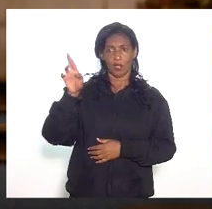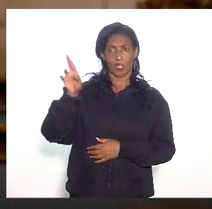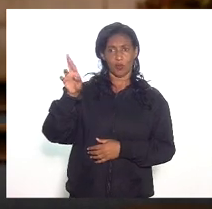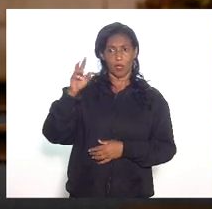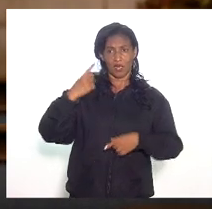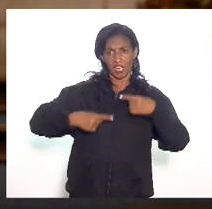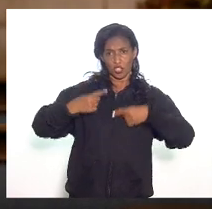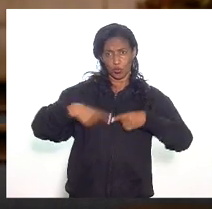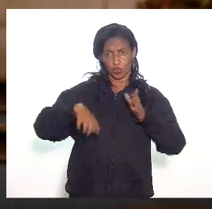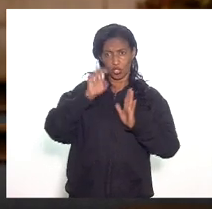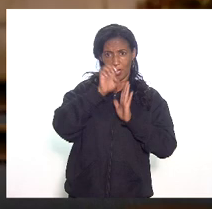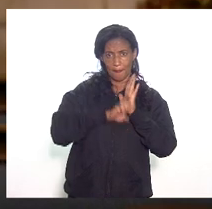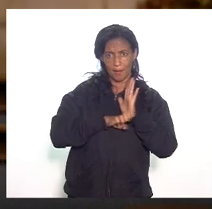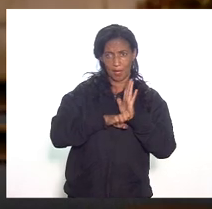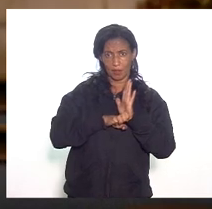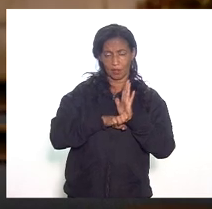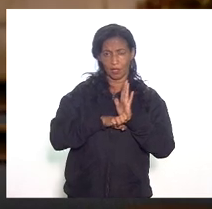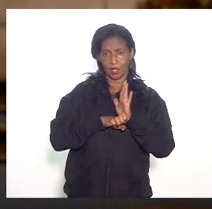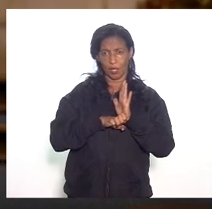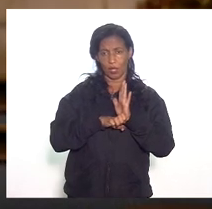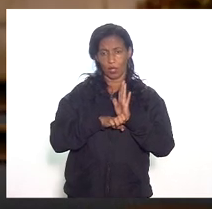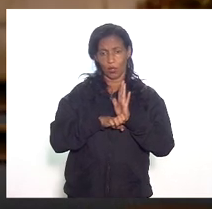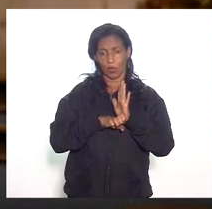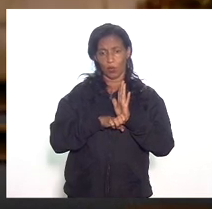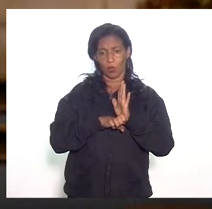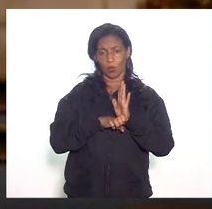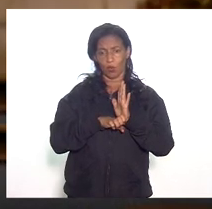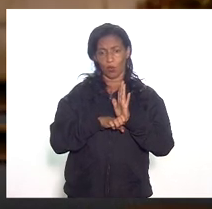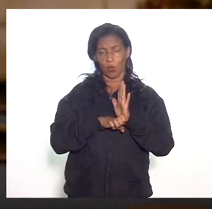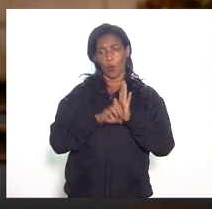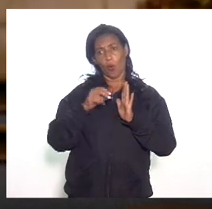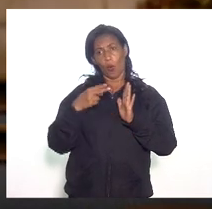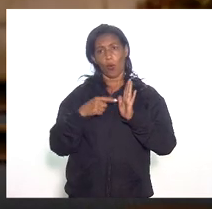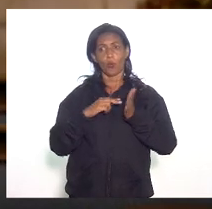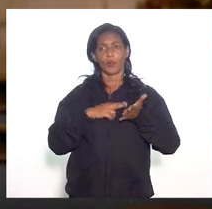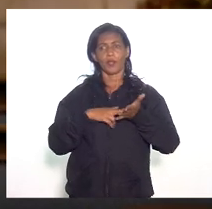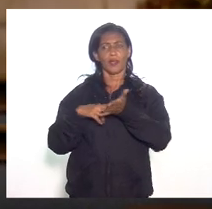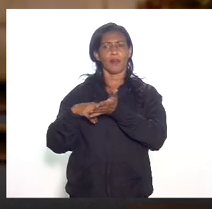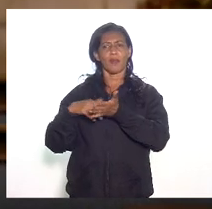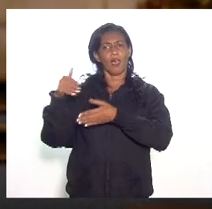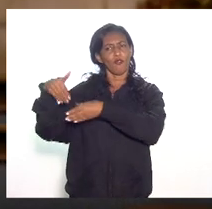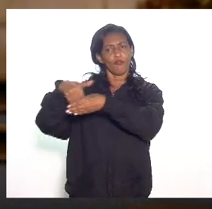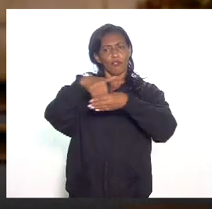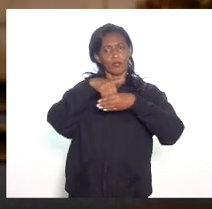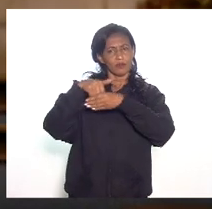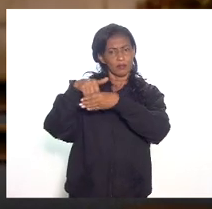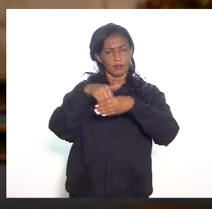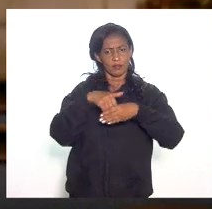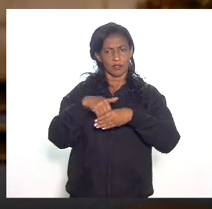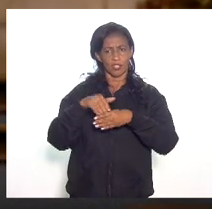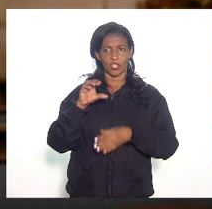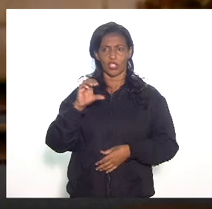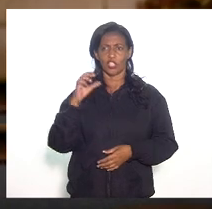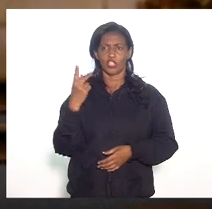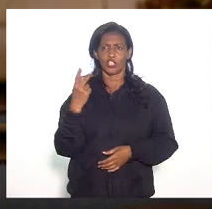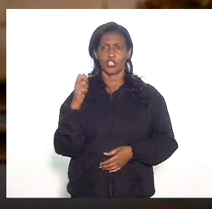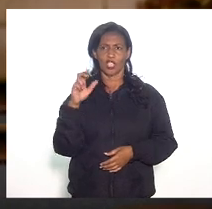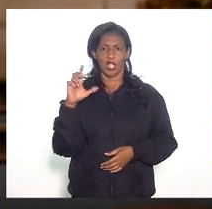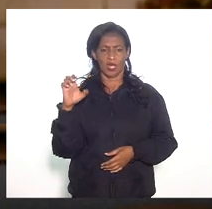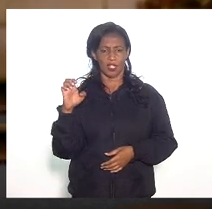discutir a emenda discutir perdão o destaque encaminhar votação deputado Charles Batista